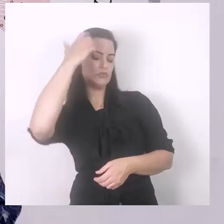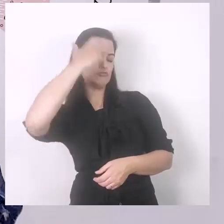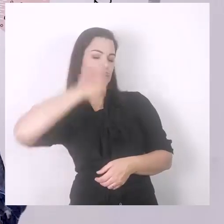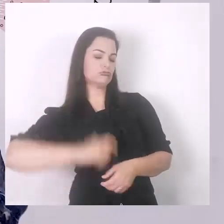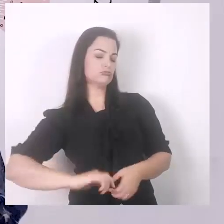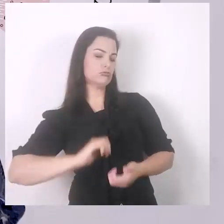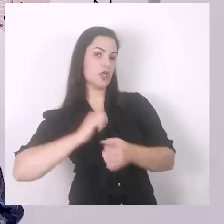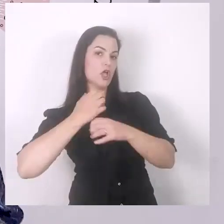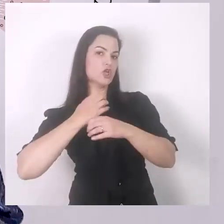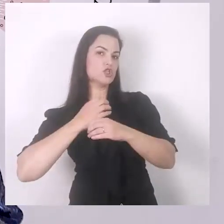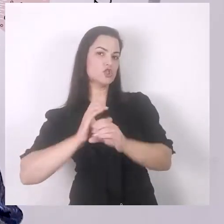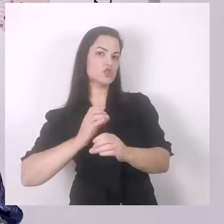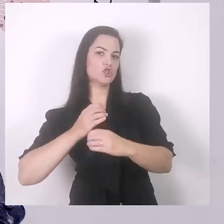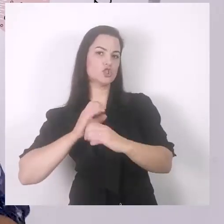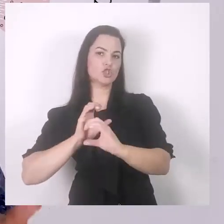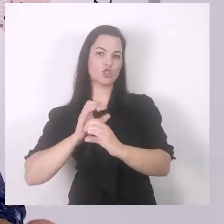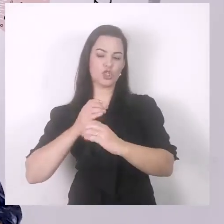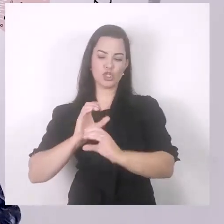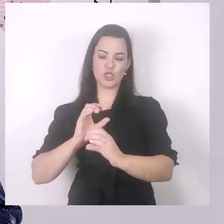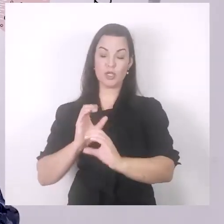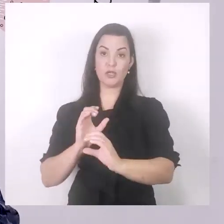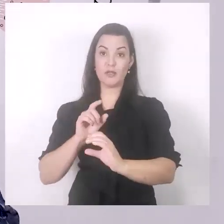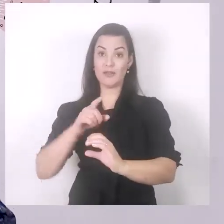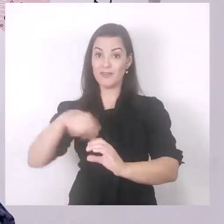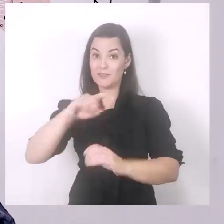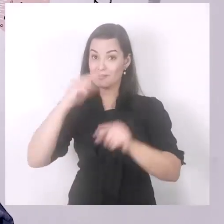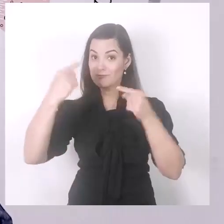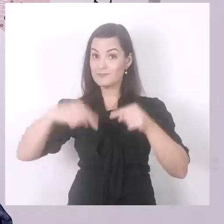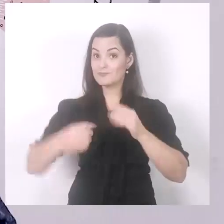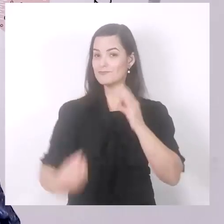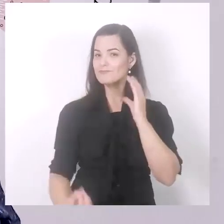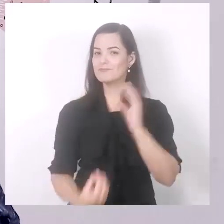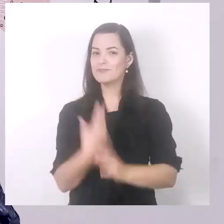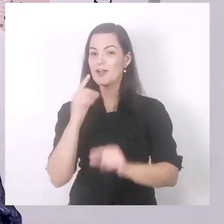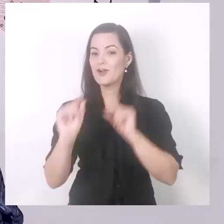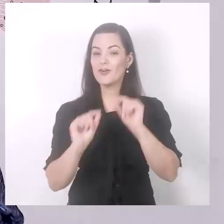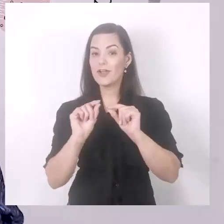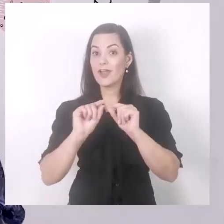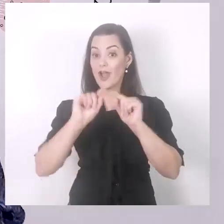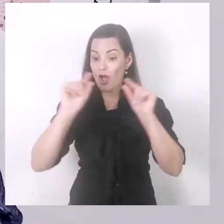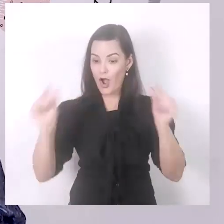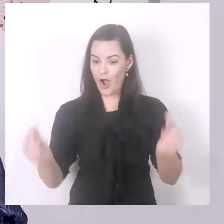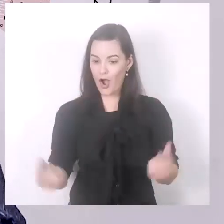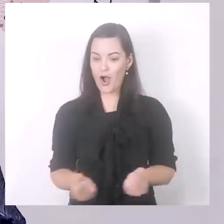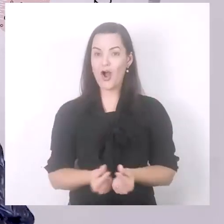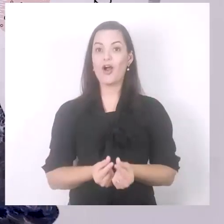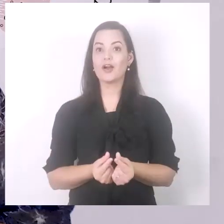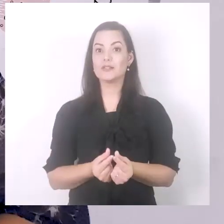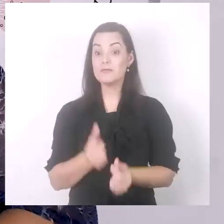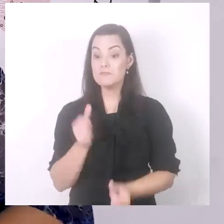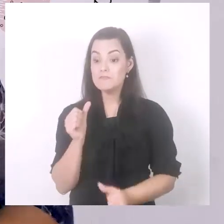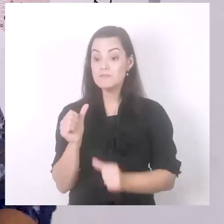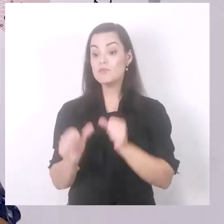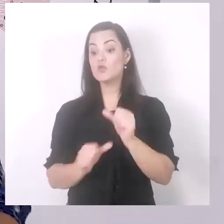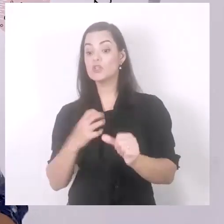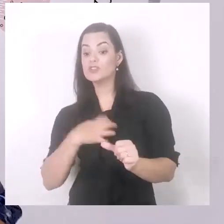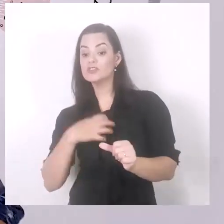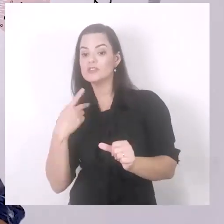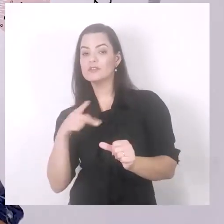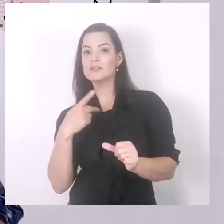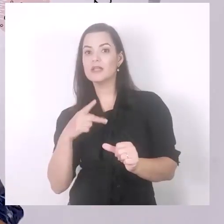vocês terão o desafio de criar uma modificação na roda que fizesse com que ela